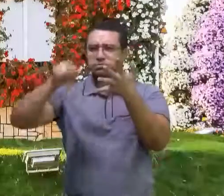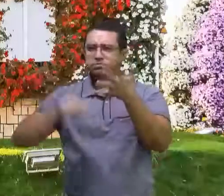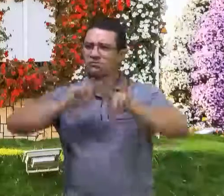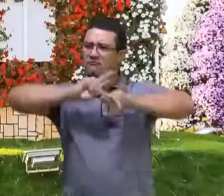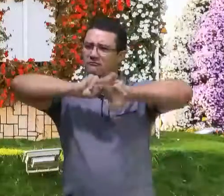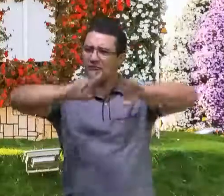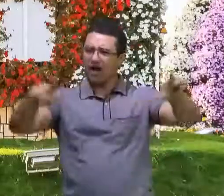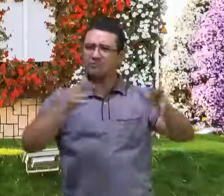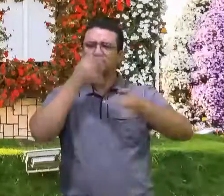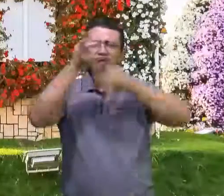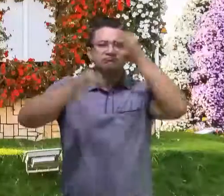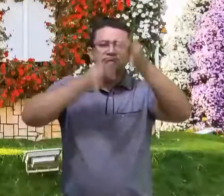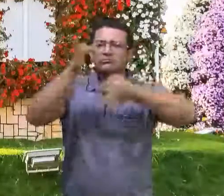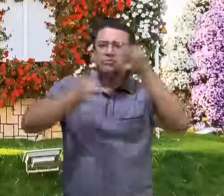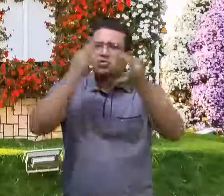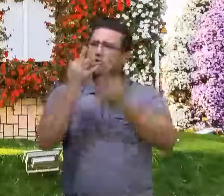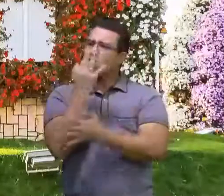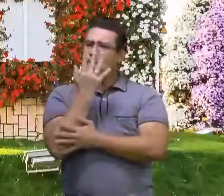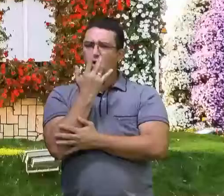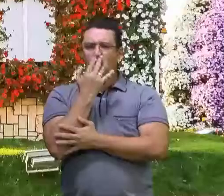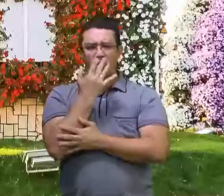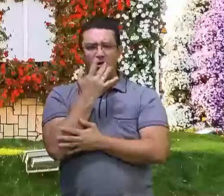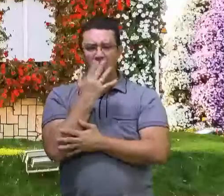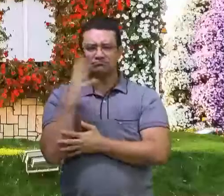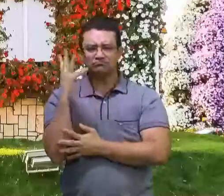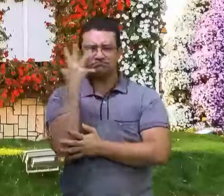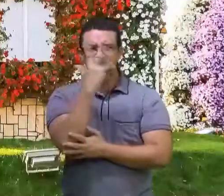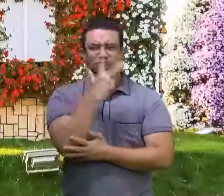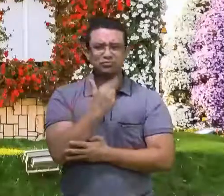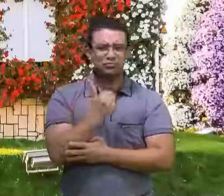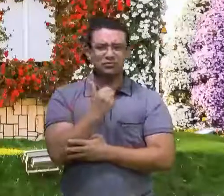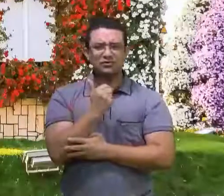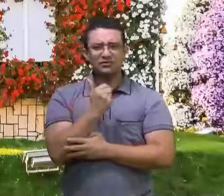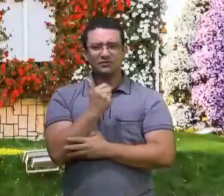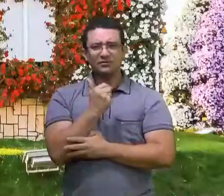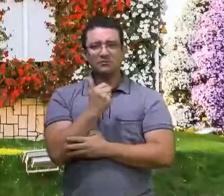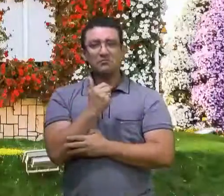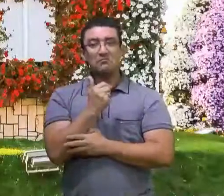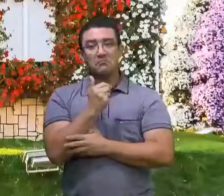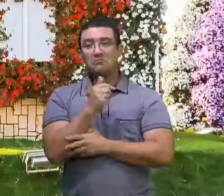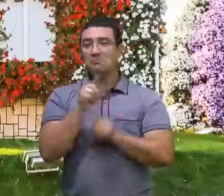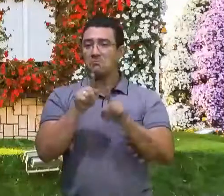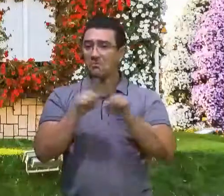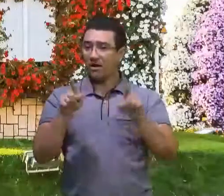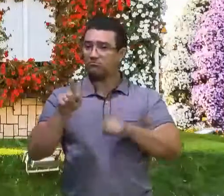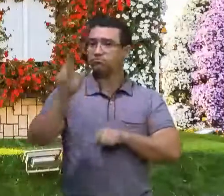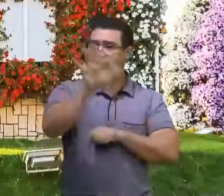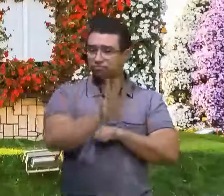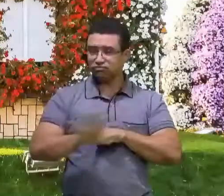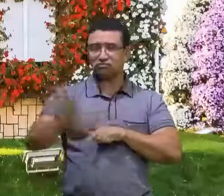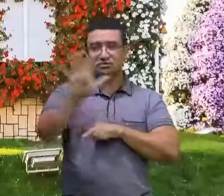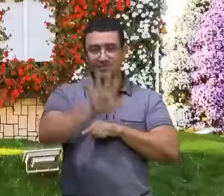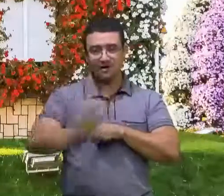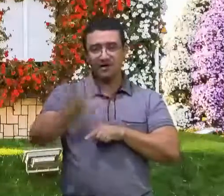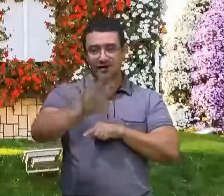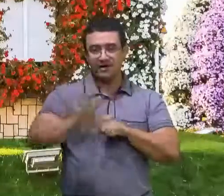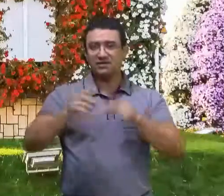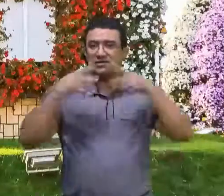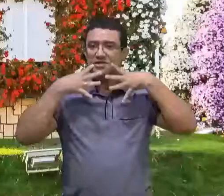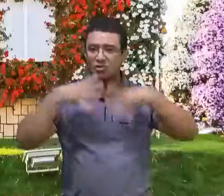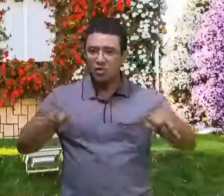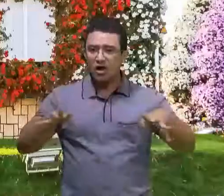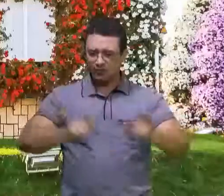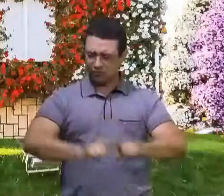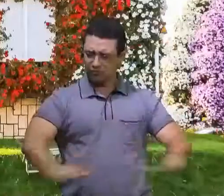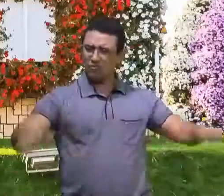de flores aí, com um colorido muito bonito, não é? A gente, nesse cenário, nesse ambiente natural,